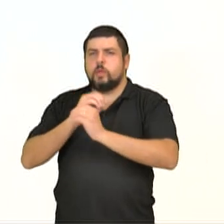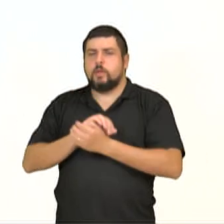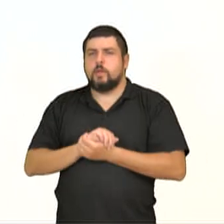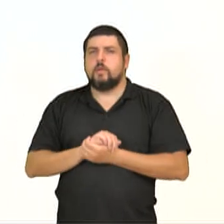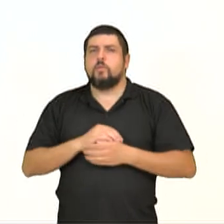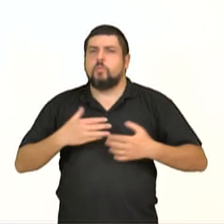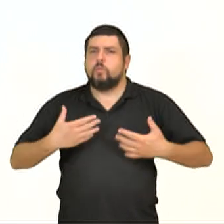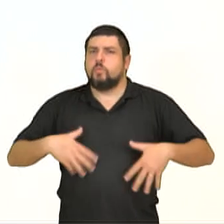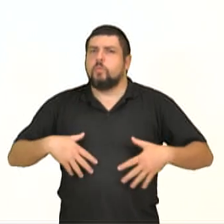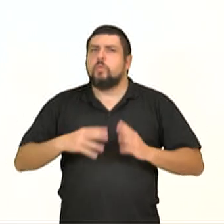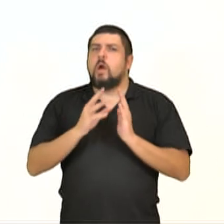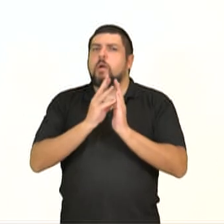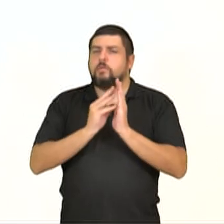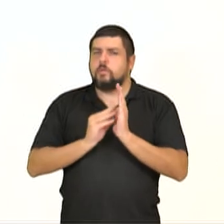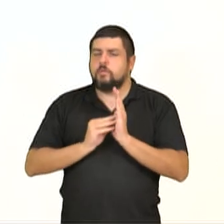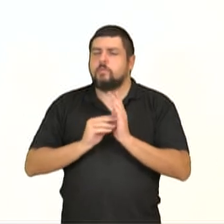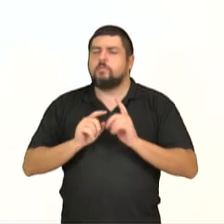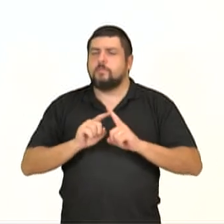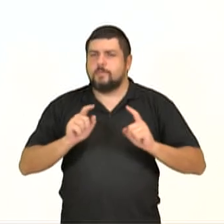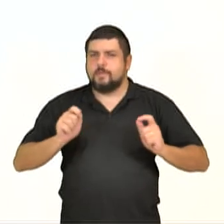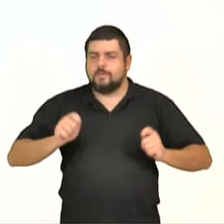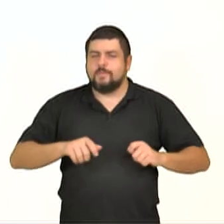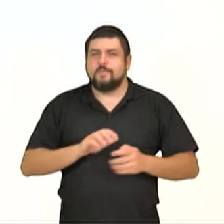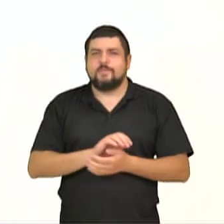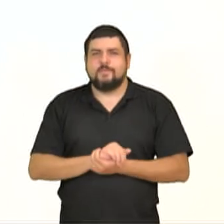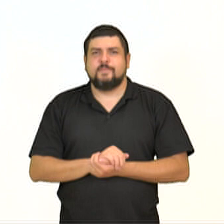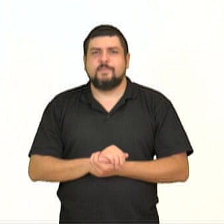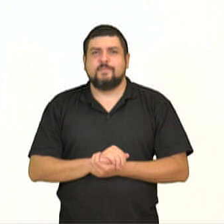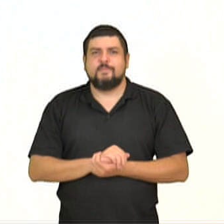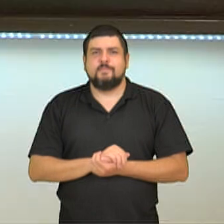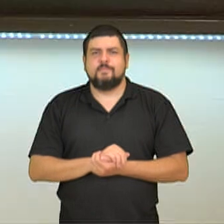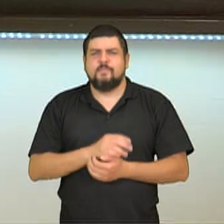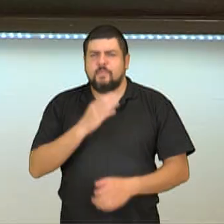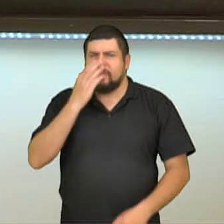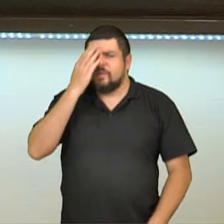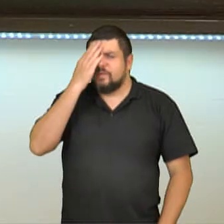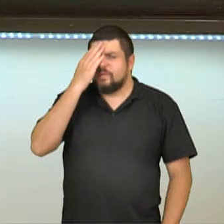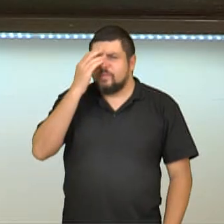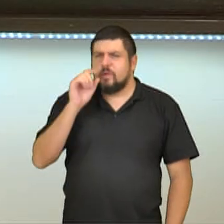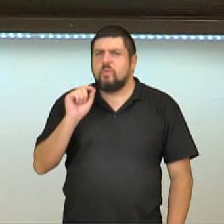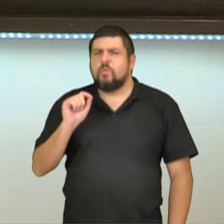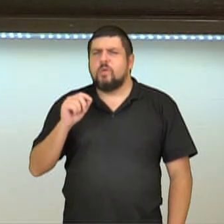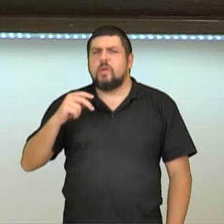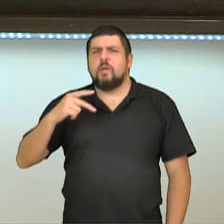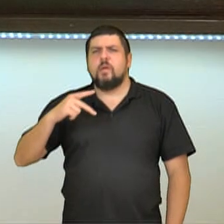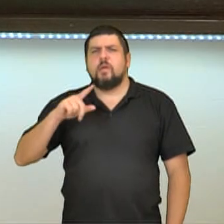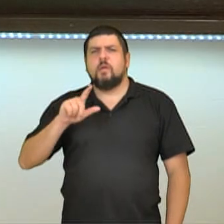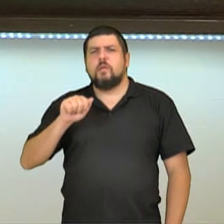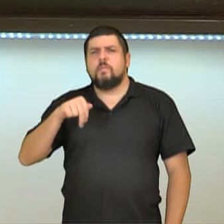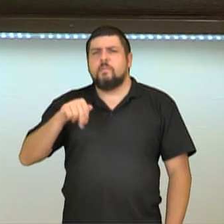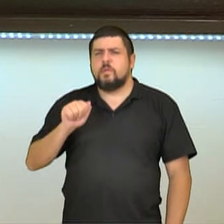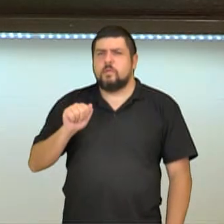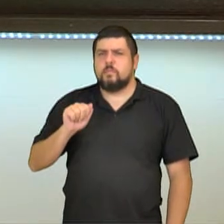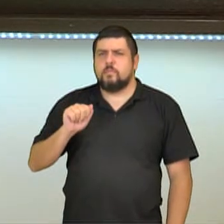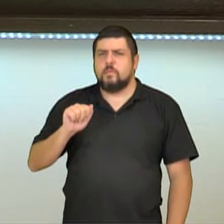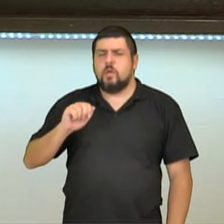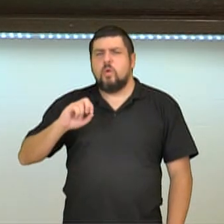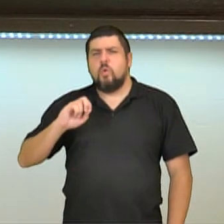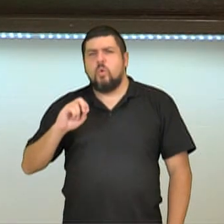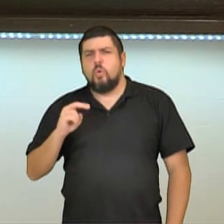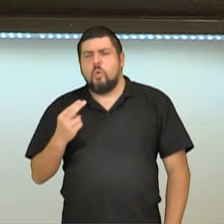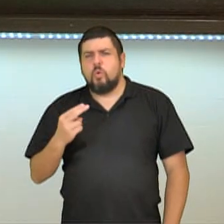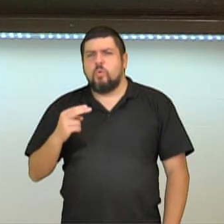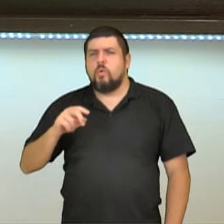coisa, né? Mas vamos lá que a gente dá conta. Você sabe o que é uma figura plana e não plana? Bom, vamos pensar